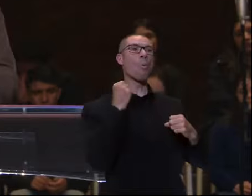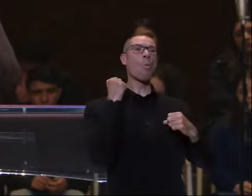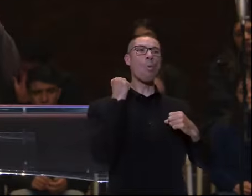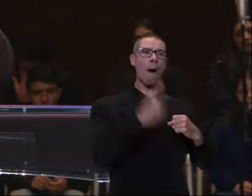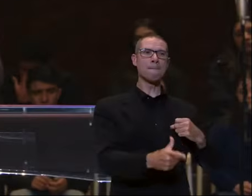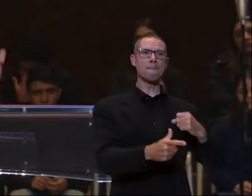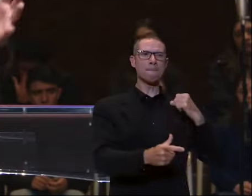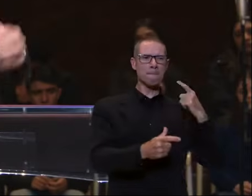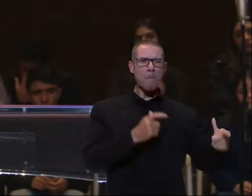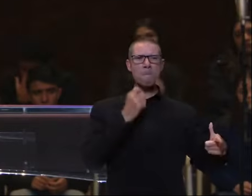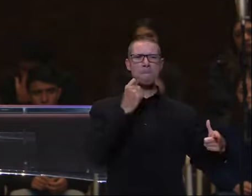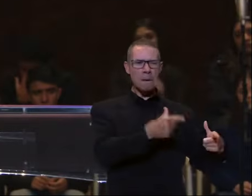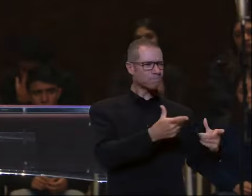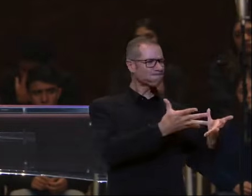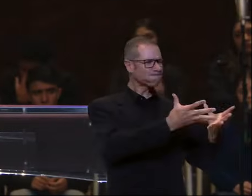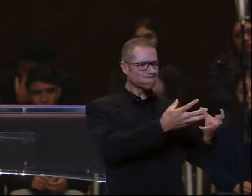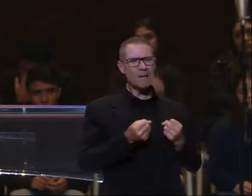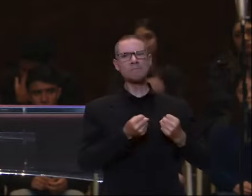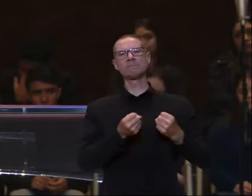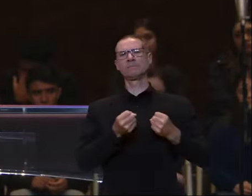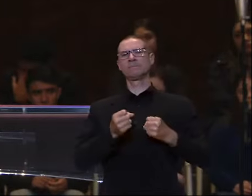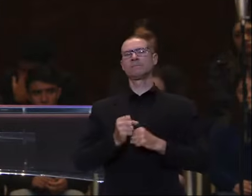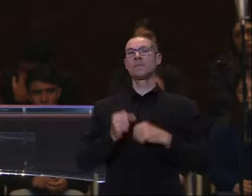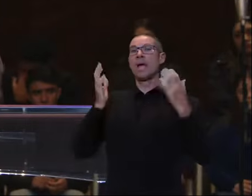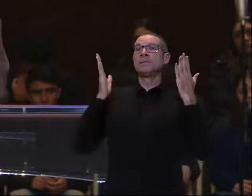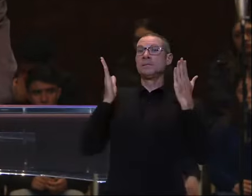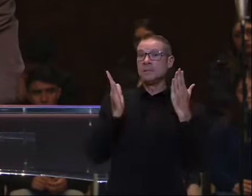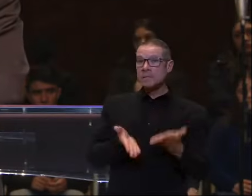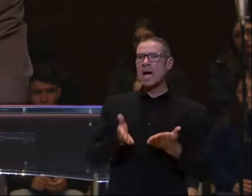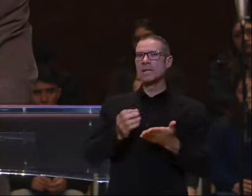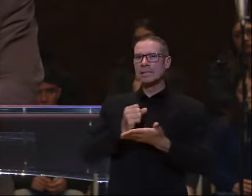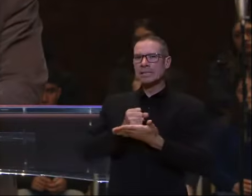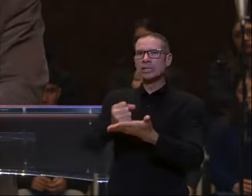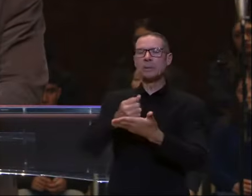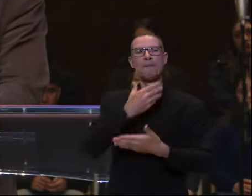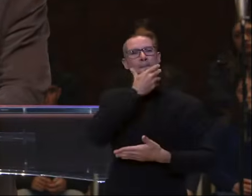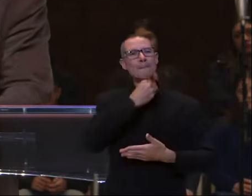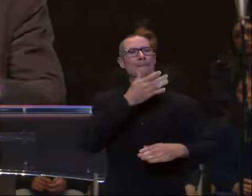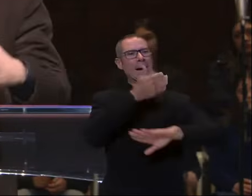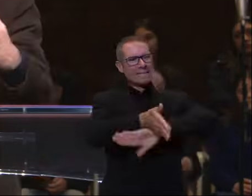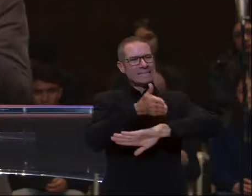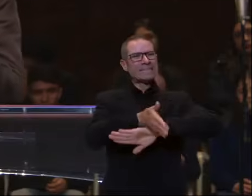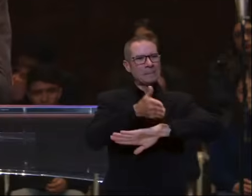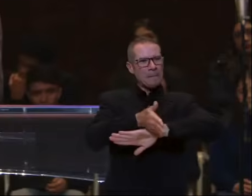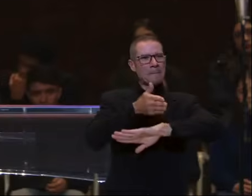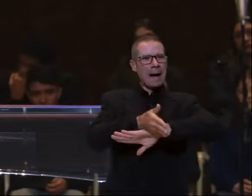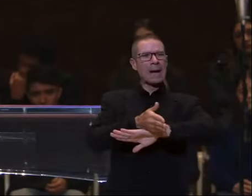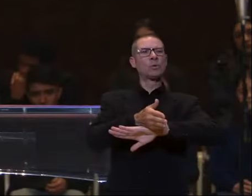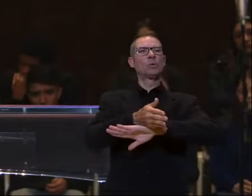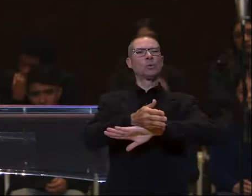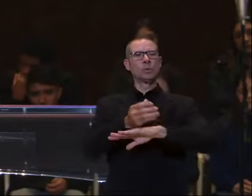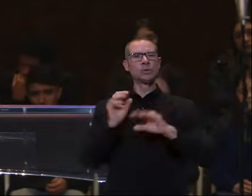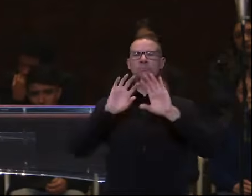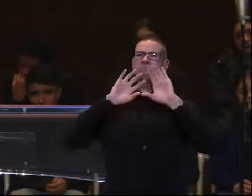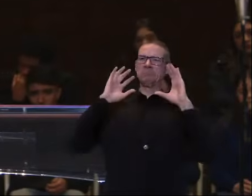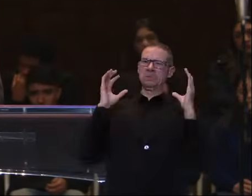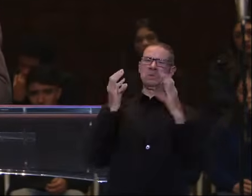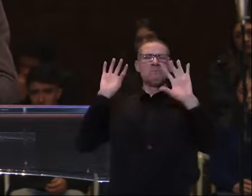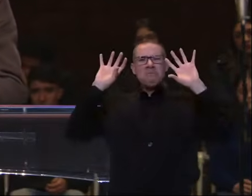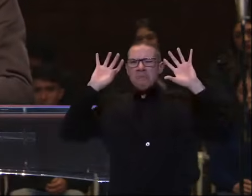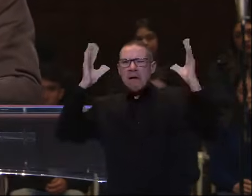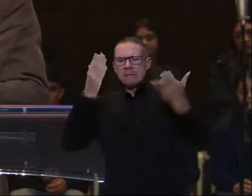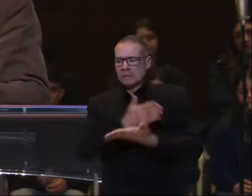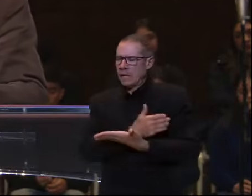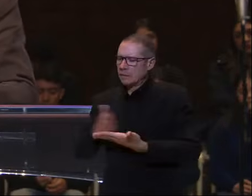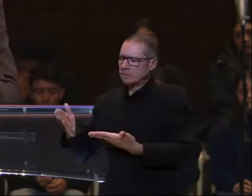ser aceitas. Eu já atendi meninos que participaram de cerimônias de iniciação